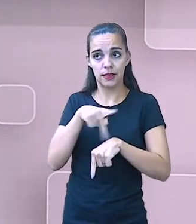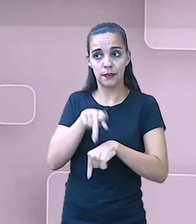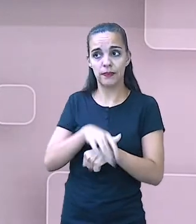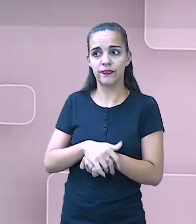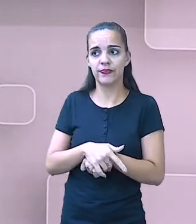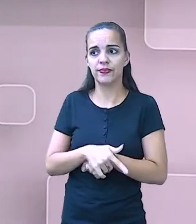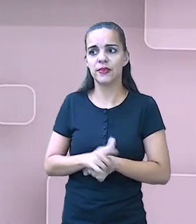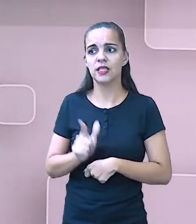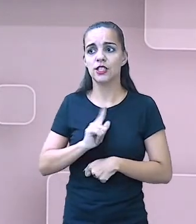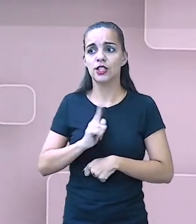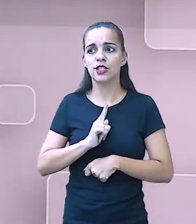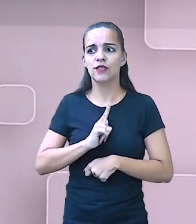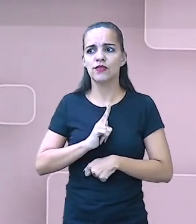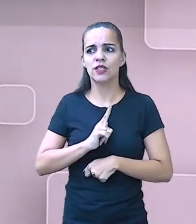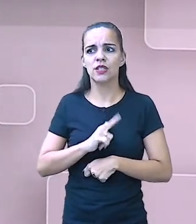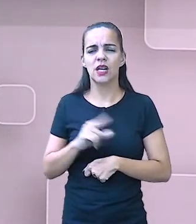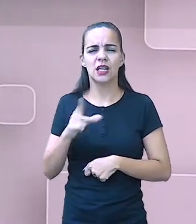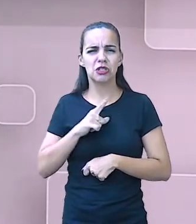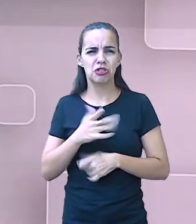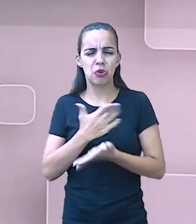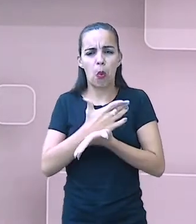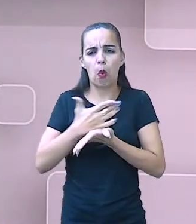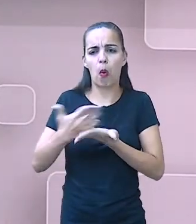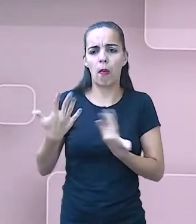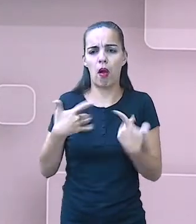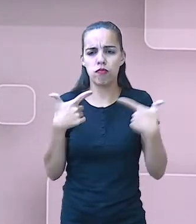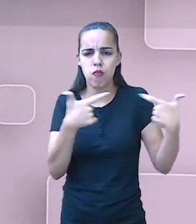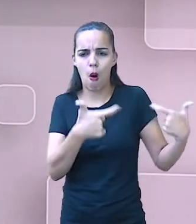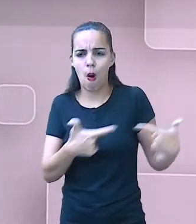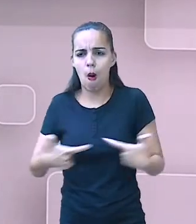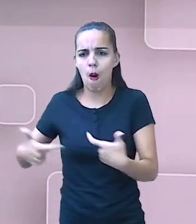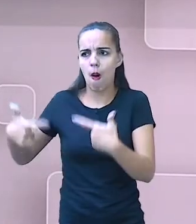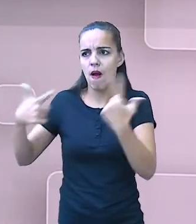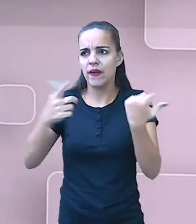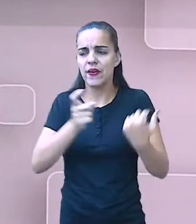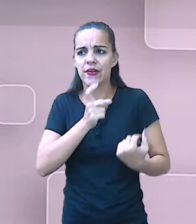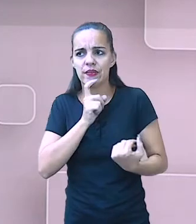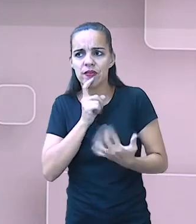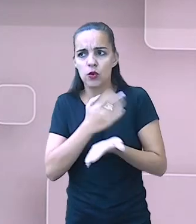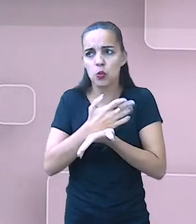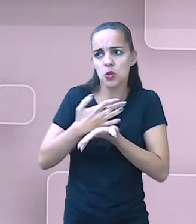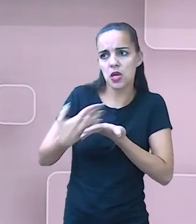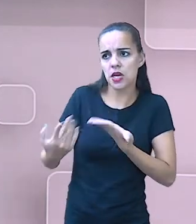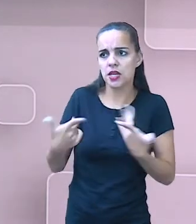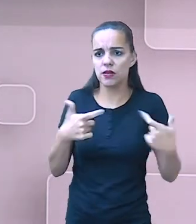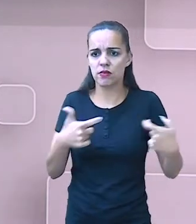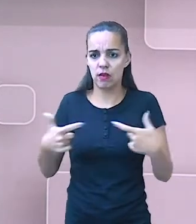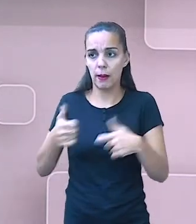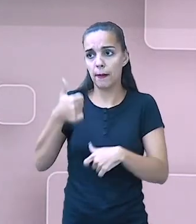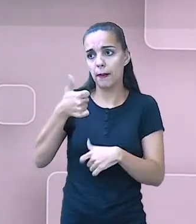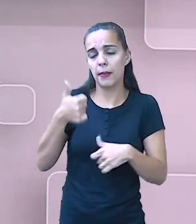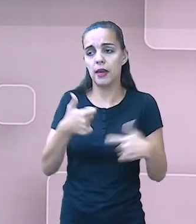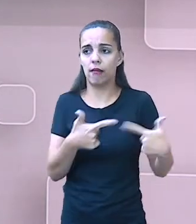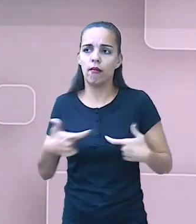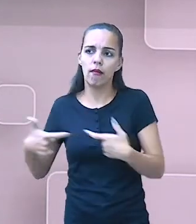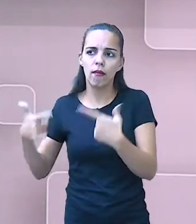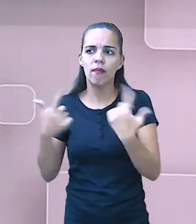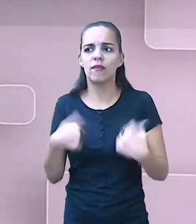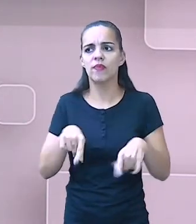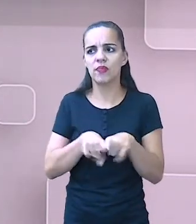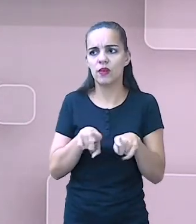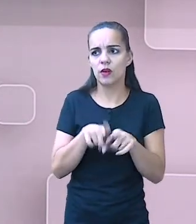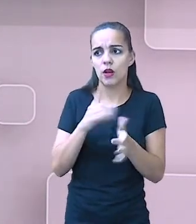foi um período de Guerra Fria, foi um período da Primeira Guerra Mundial, Então eles tiveram o quê?